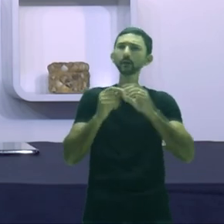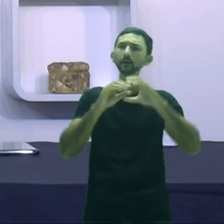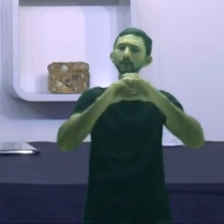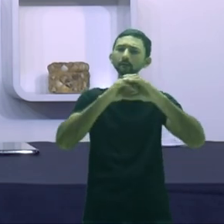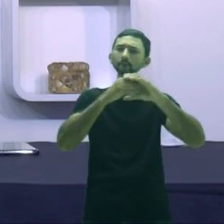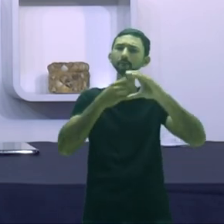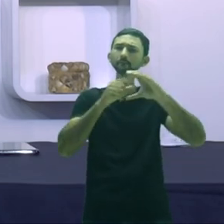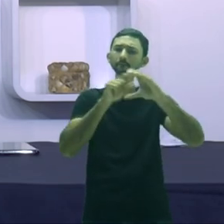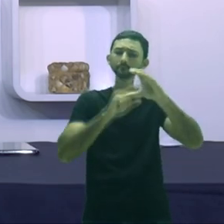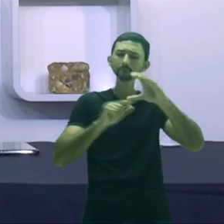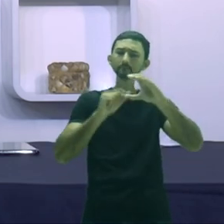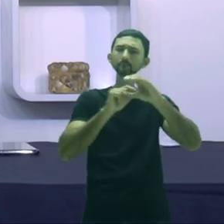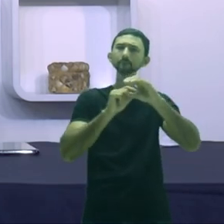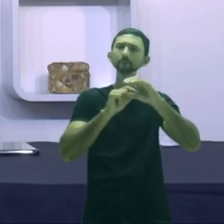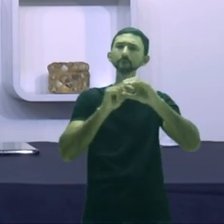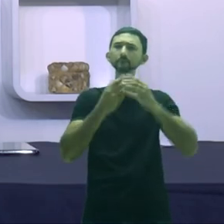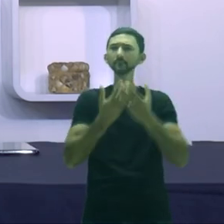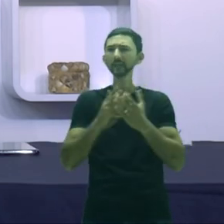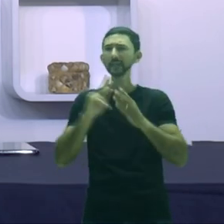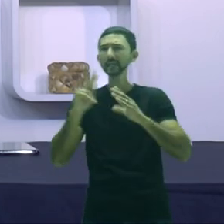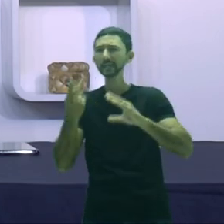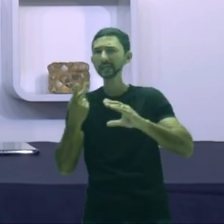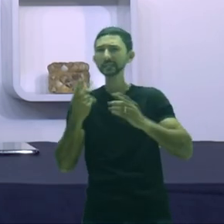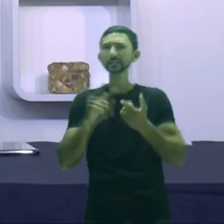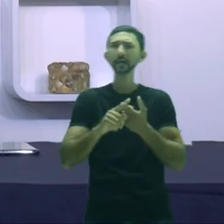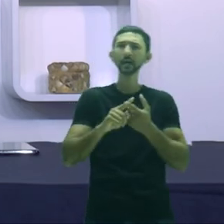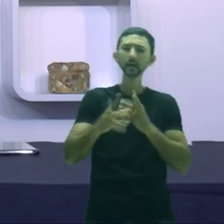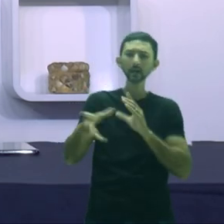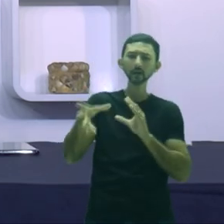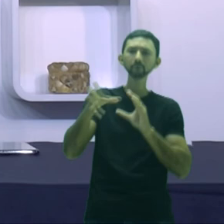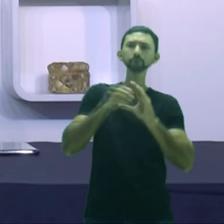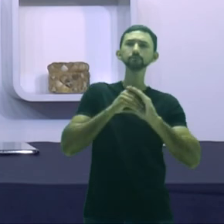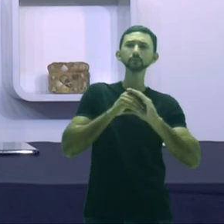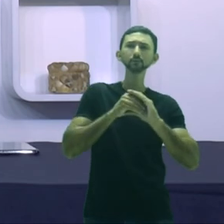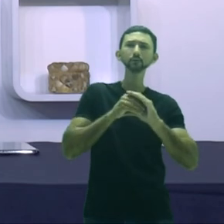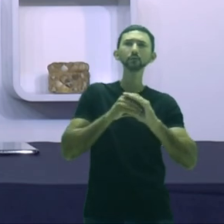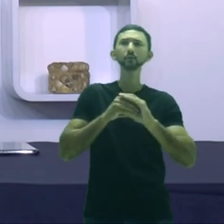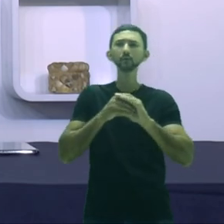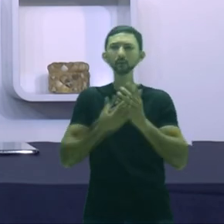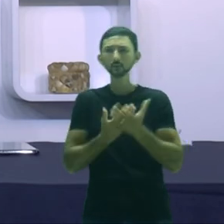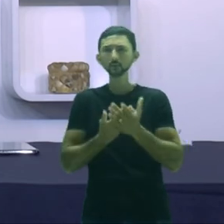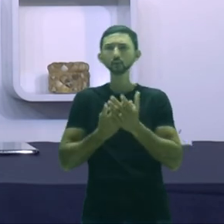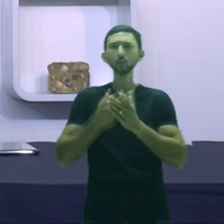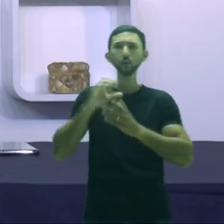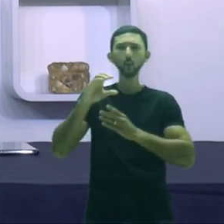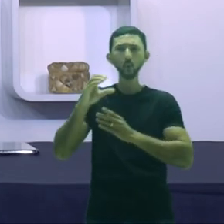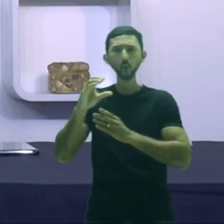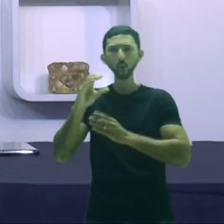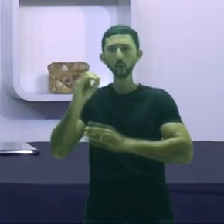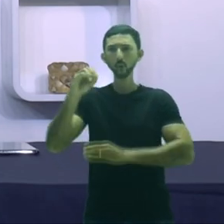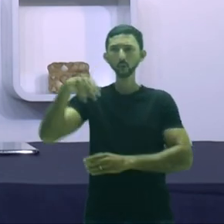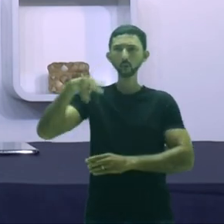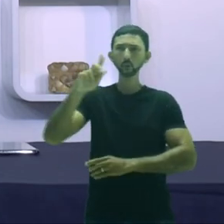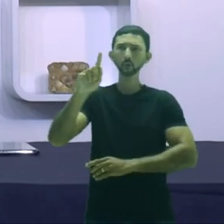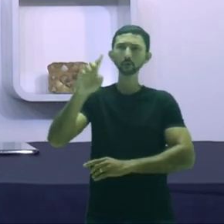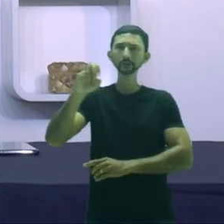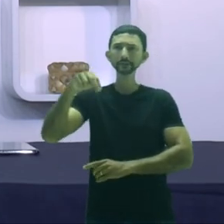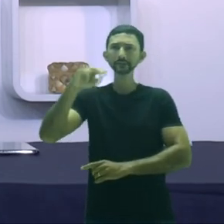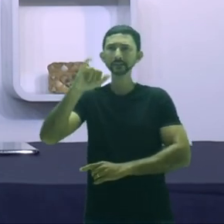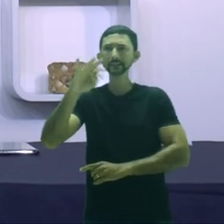caráter, né, hereditário, o que é um caráter adquirido, o que é um caráter congênito, né? Alguns problemas